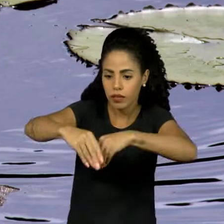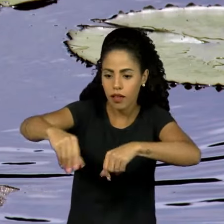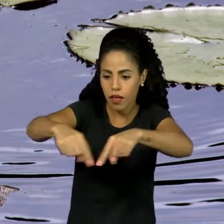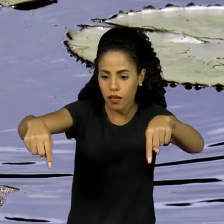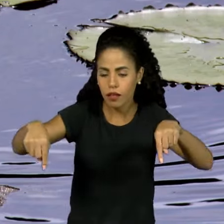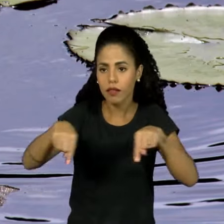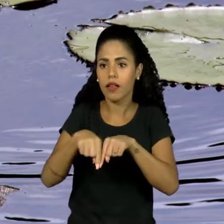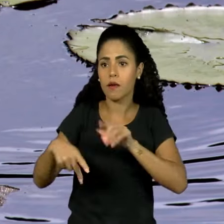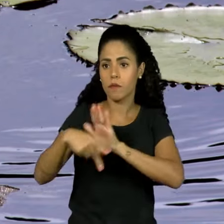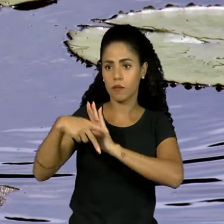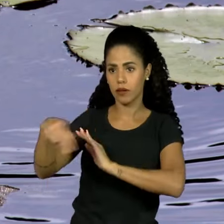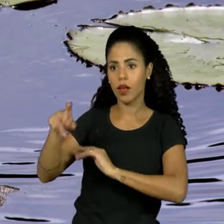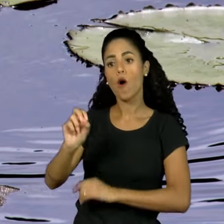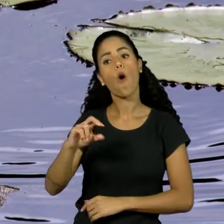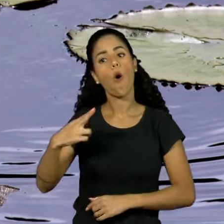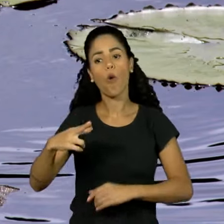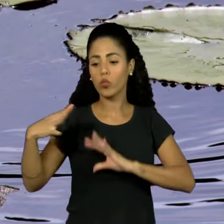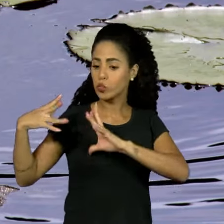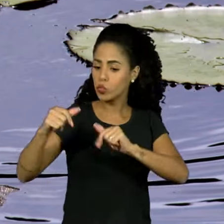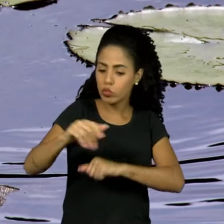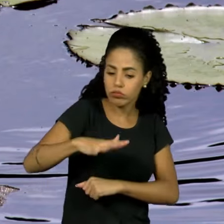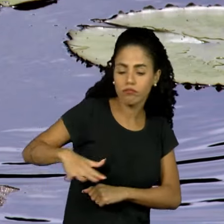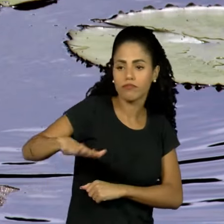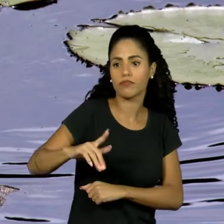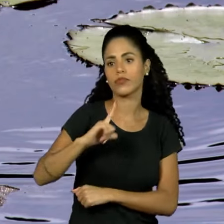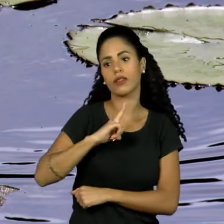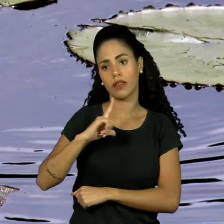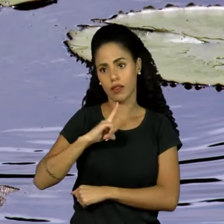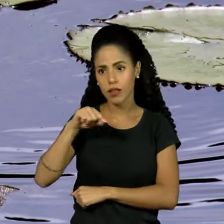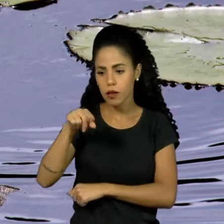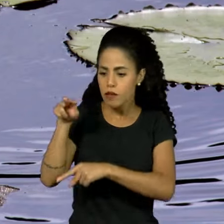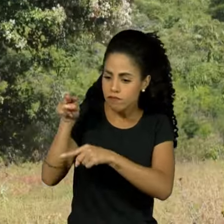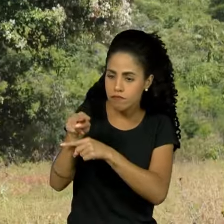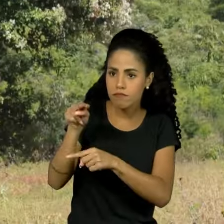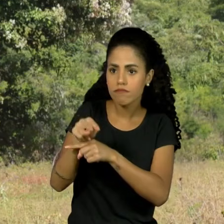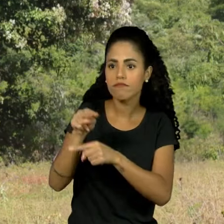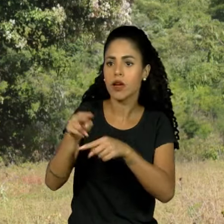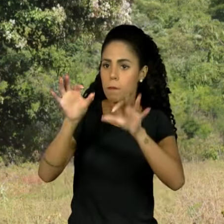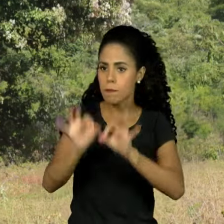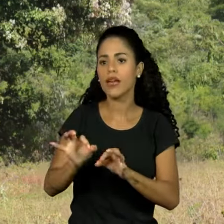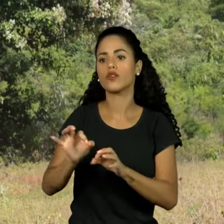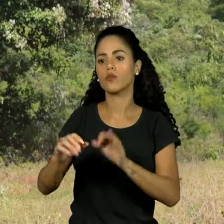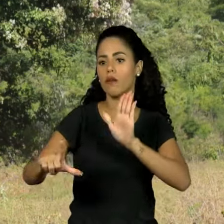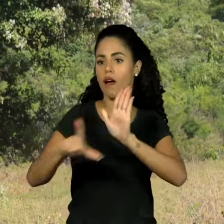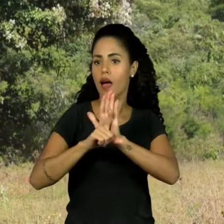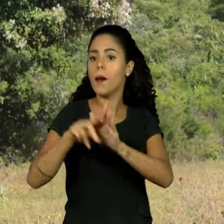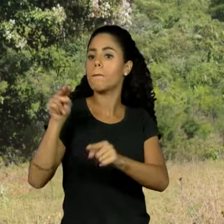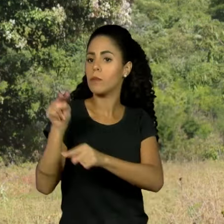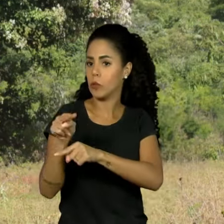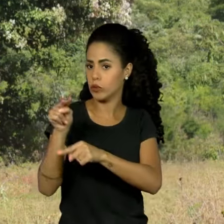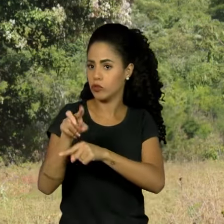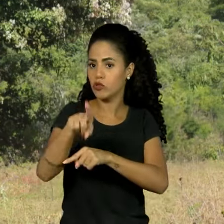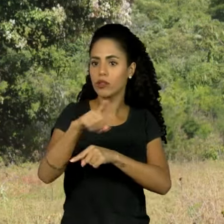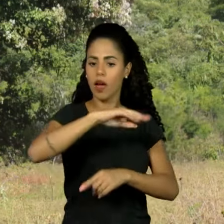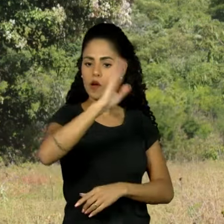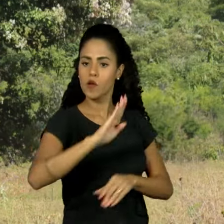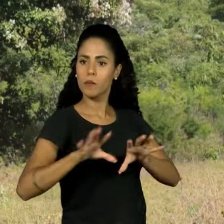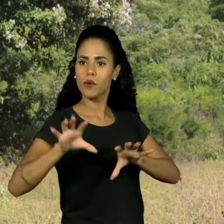sua propriedade ou toda ela uma unidade de conservação, uma área legalmente protegida. No bioma Caatinga